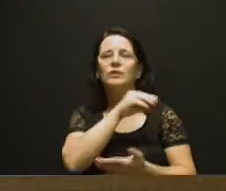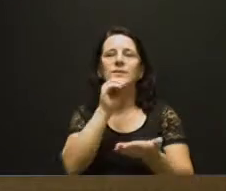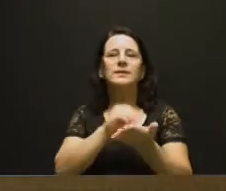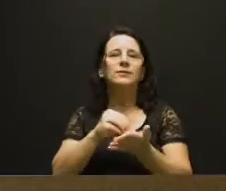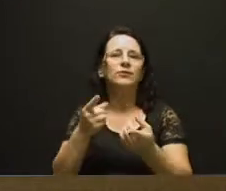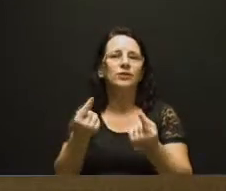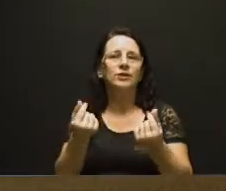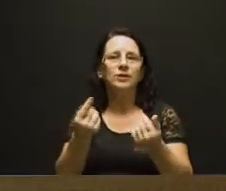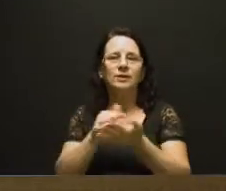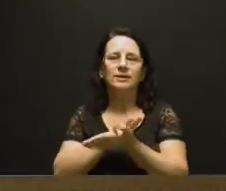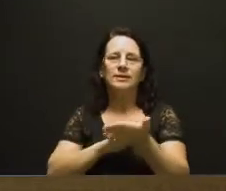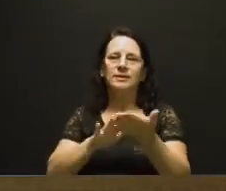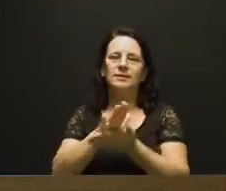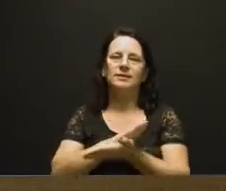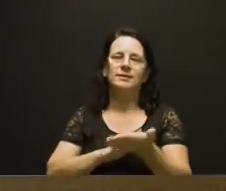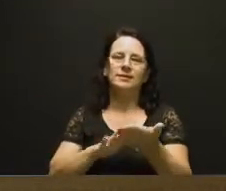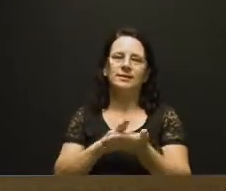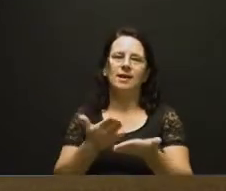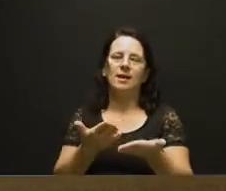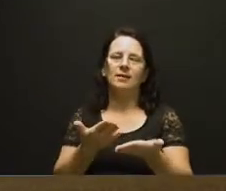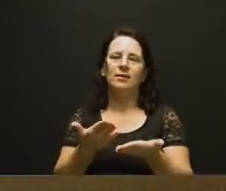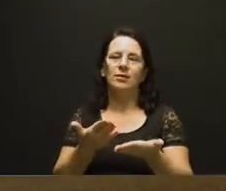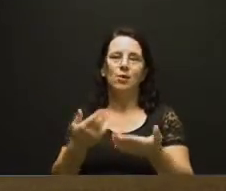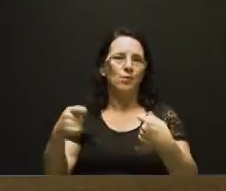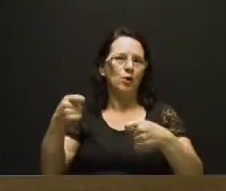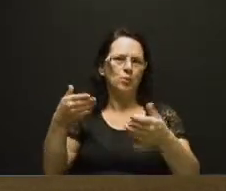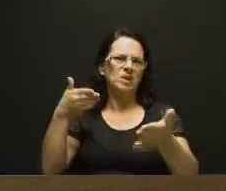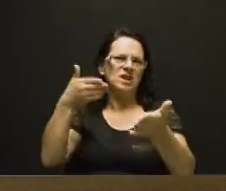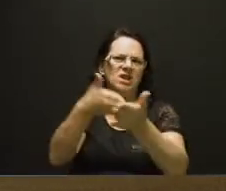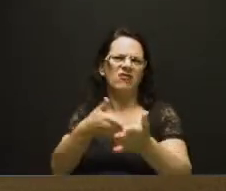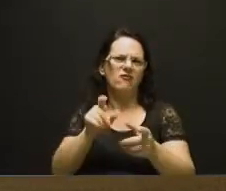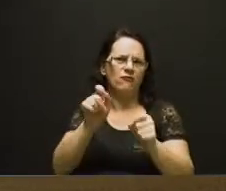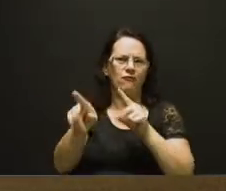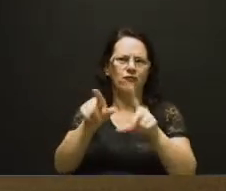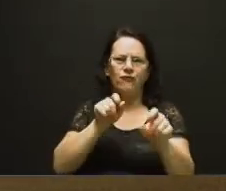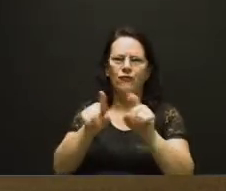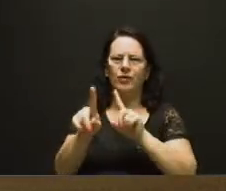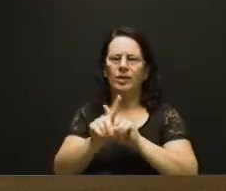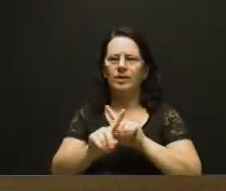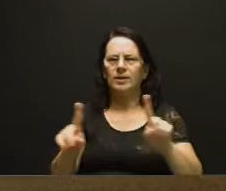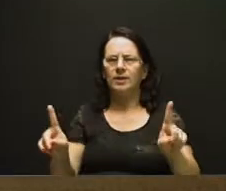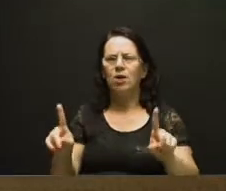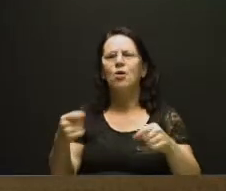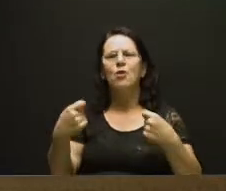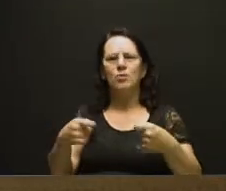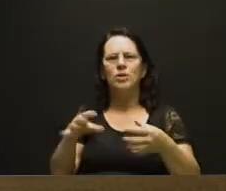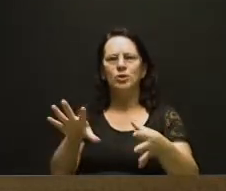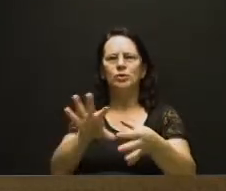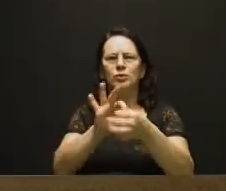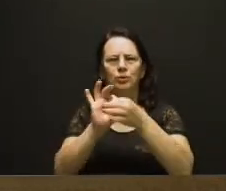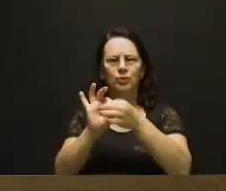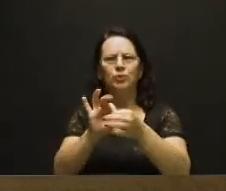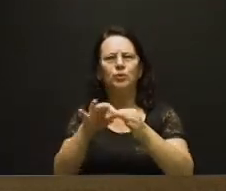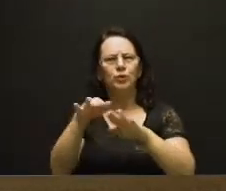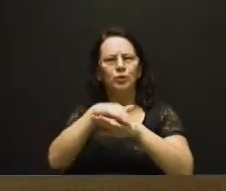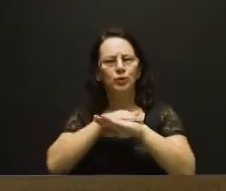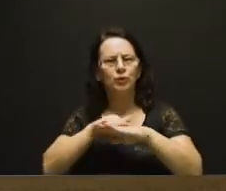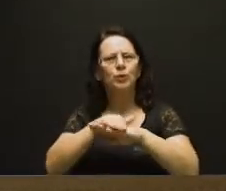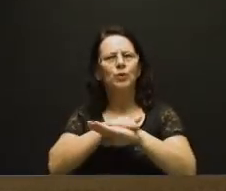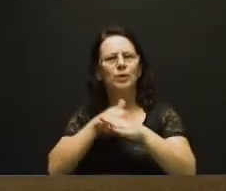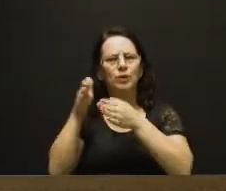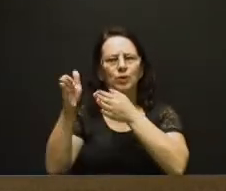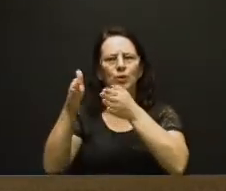não agredindo e me atacando é convergindo juntando efetivamente buscando o melhor caminho